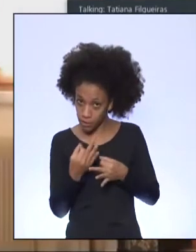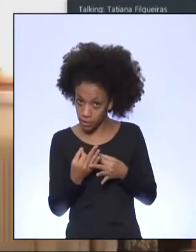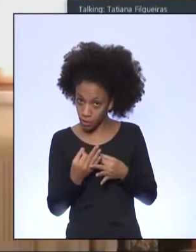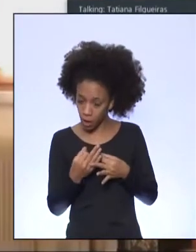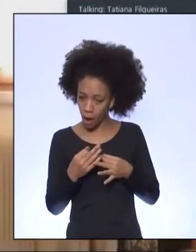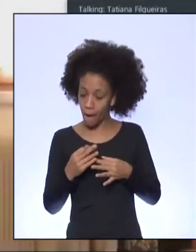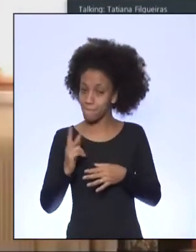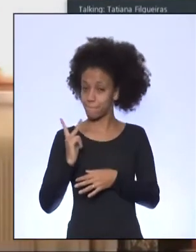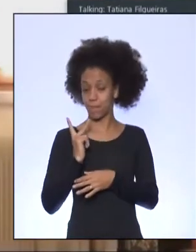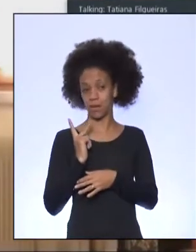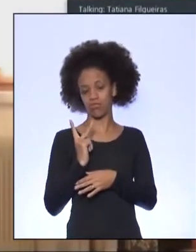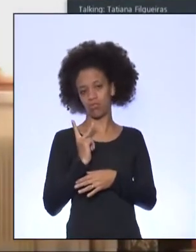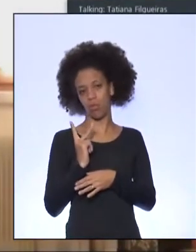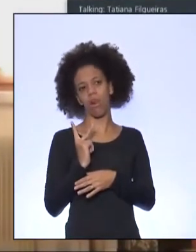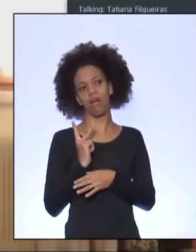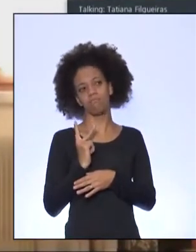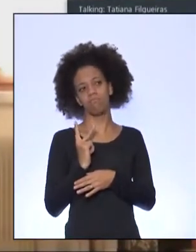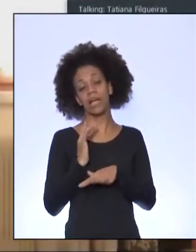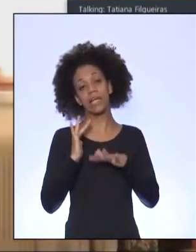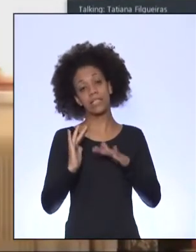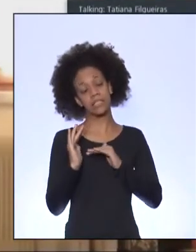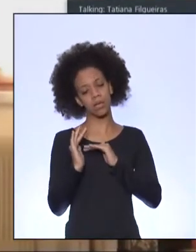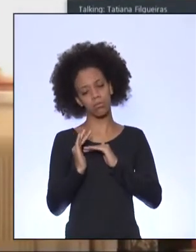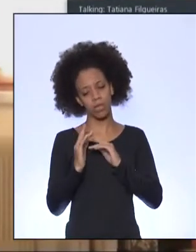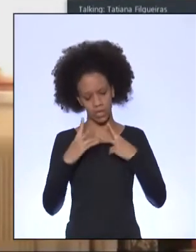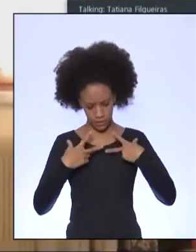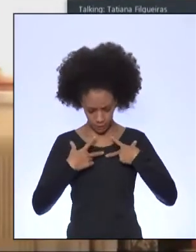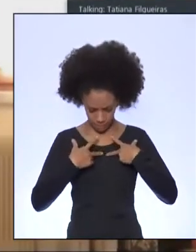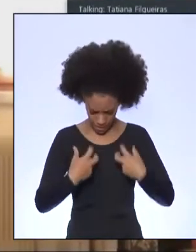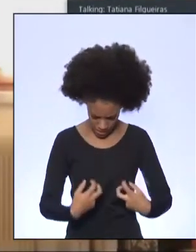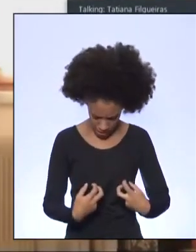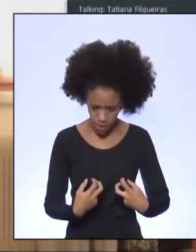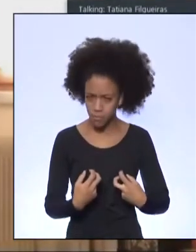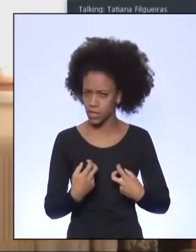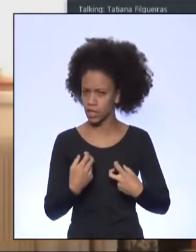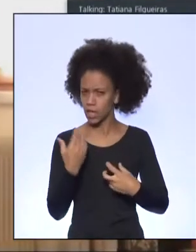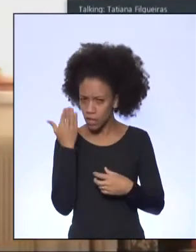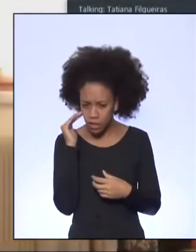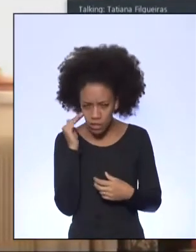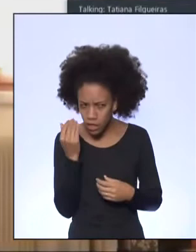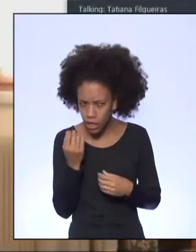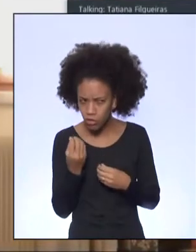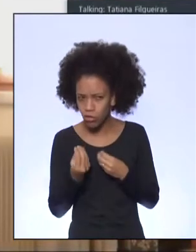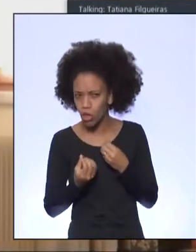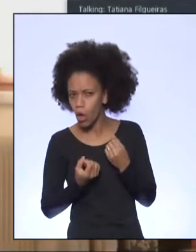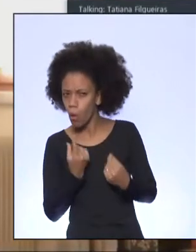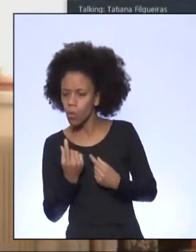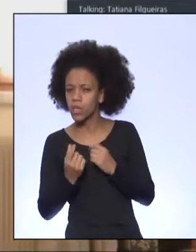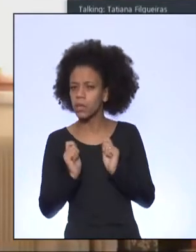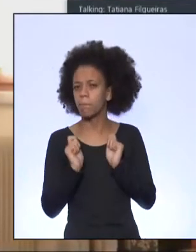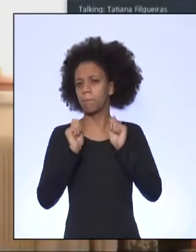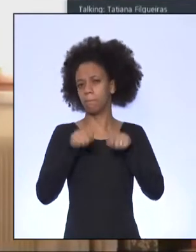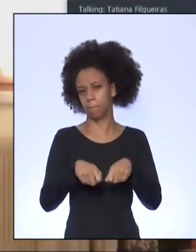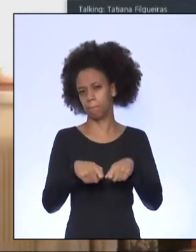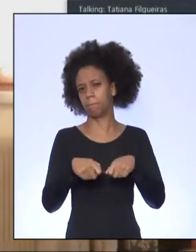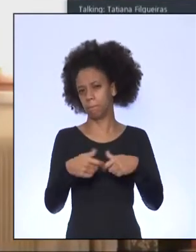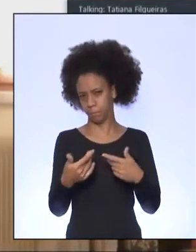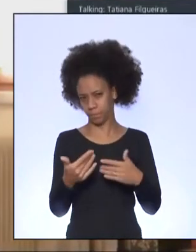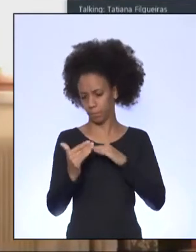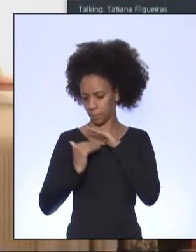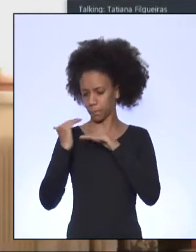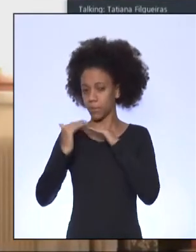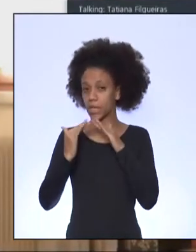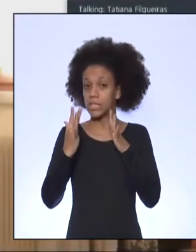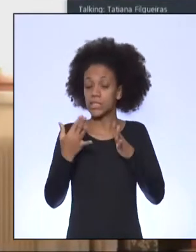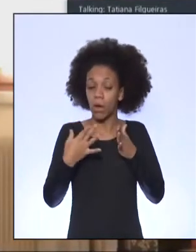de desenvolvimento. Então ele faz um diagnóstico, ele entende quais são as competências que ele tem mais e menos desenvolvida e ele faz um